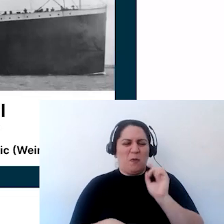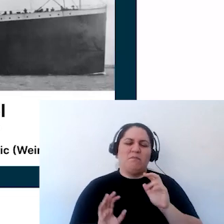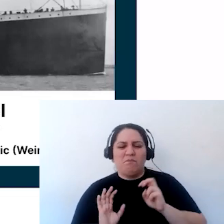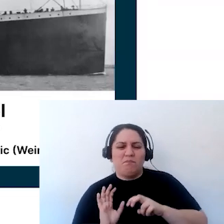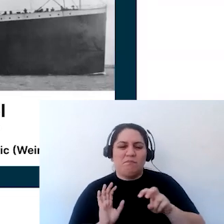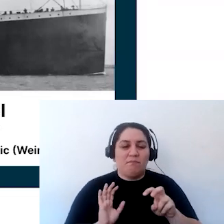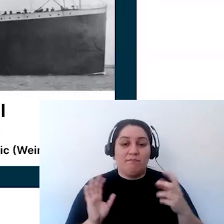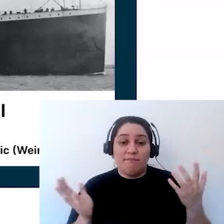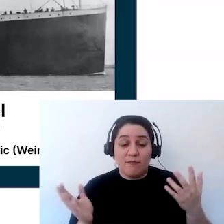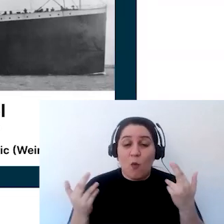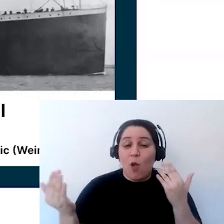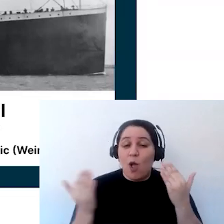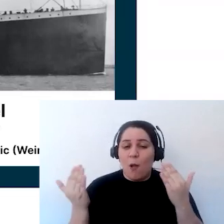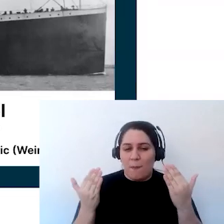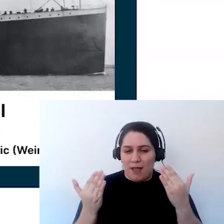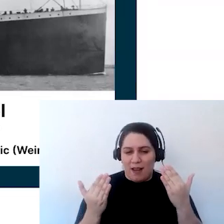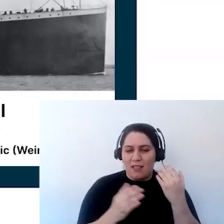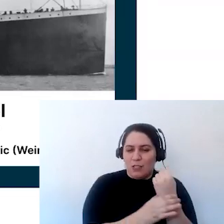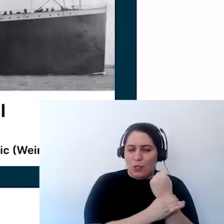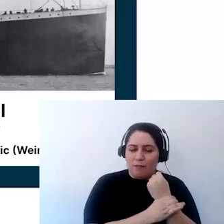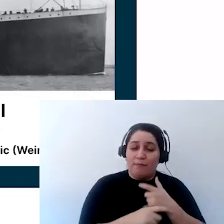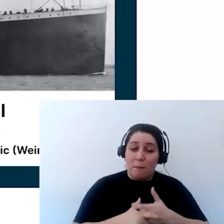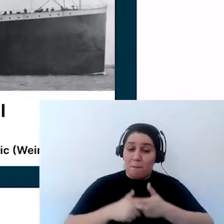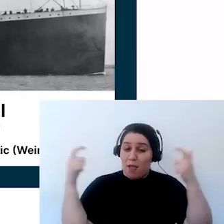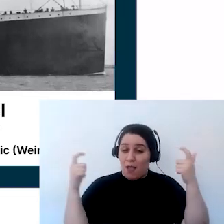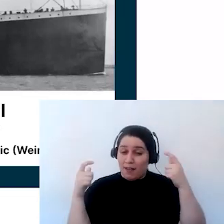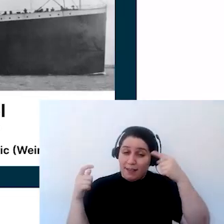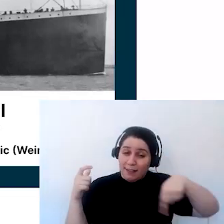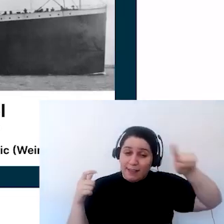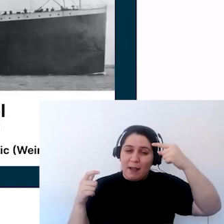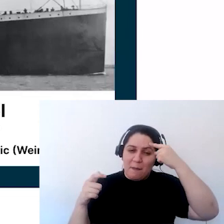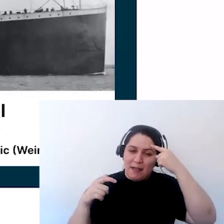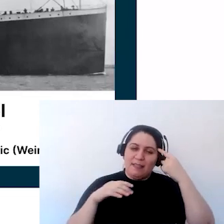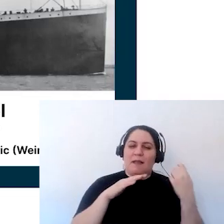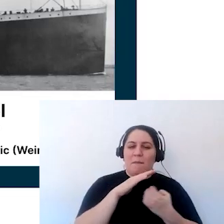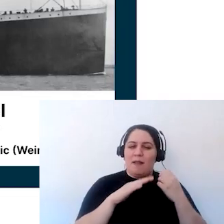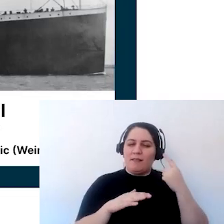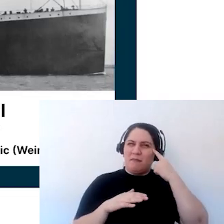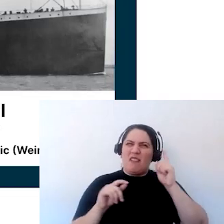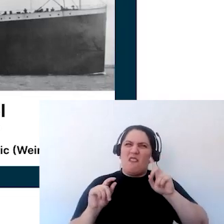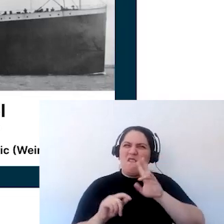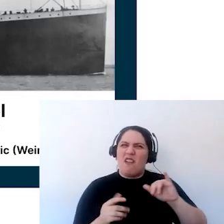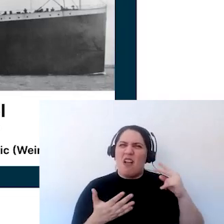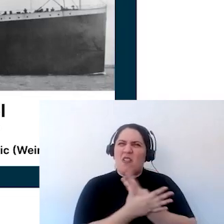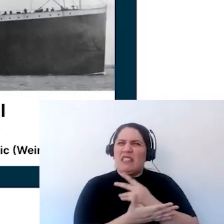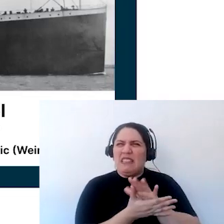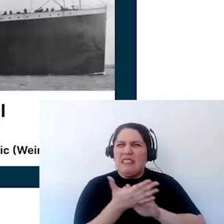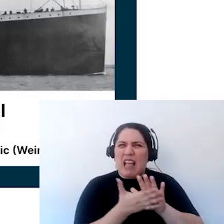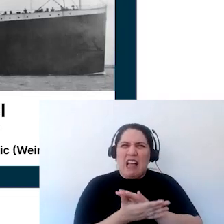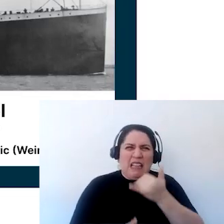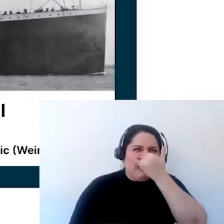segurança, a maioria das empresas, elas não imaginam que um desastre de segurança vai acontecer. E esse é o motivo delas